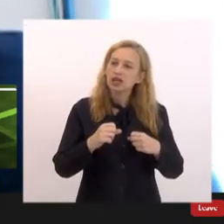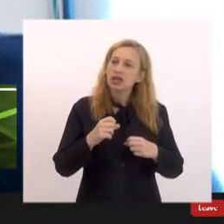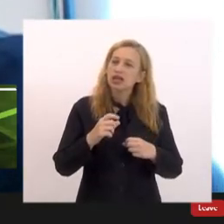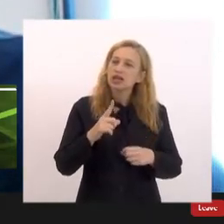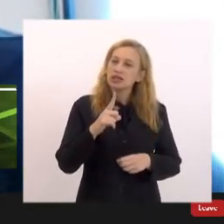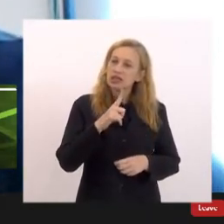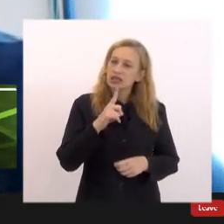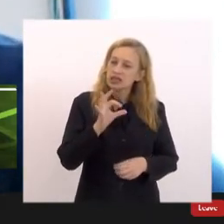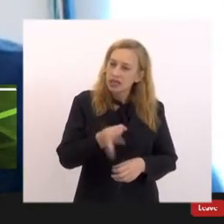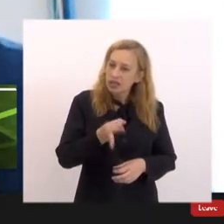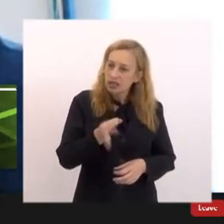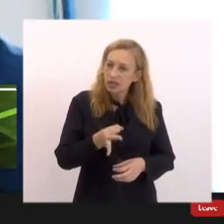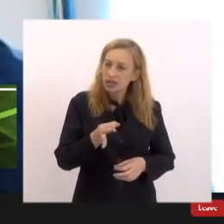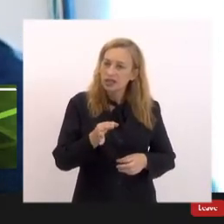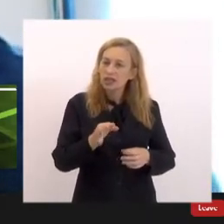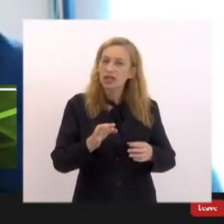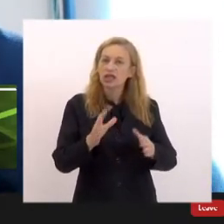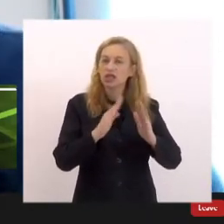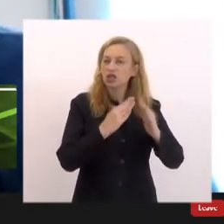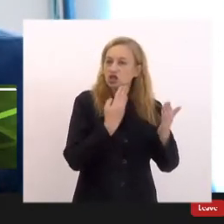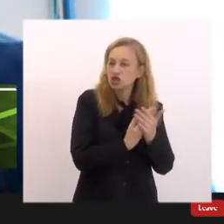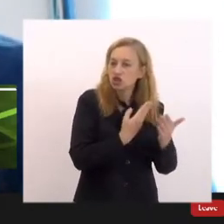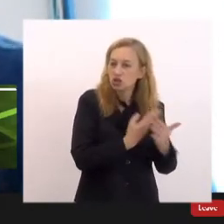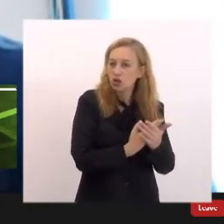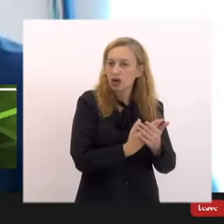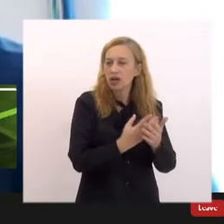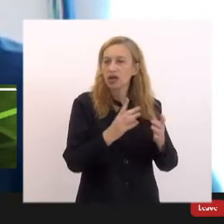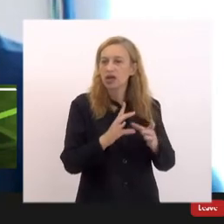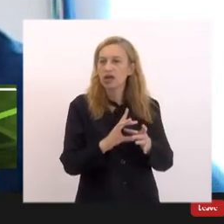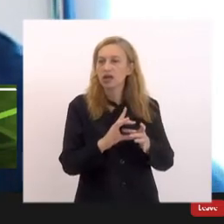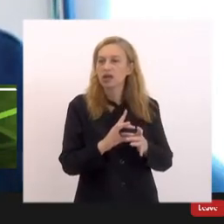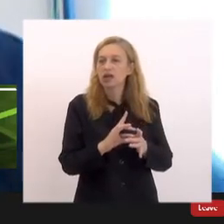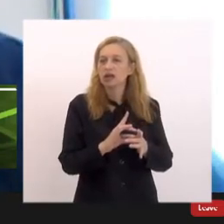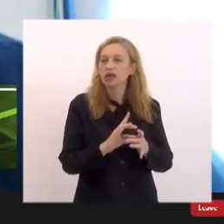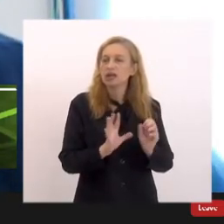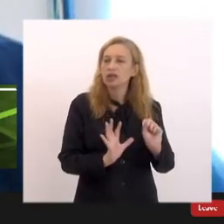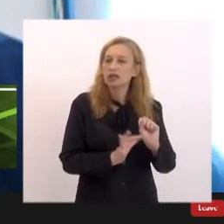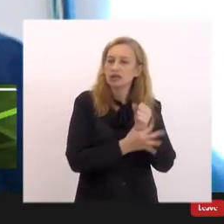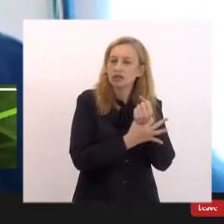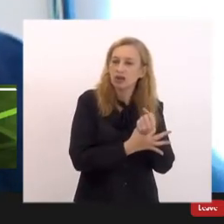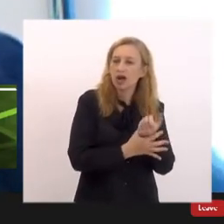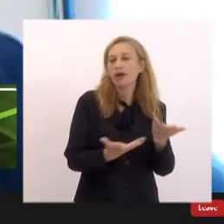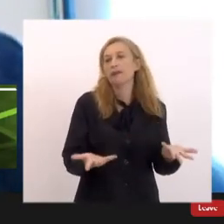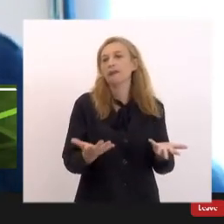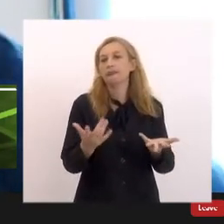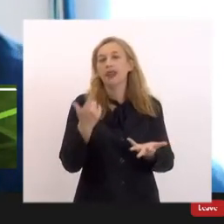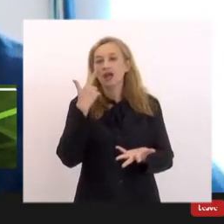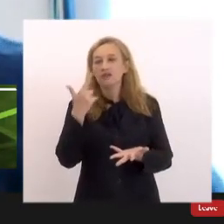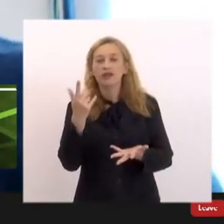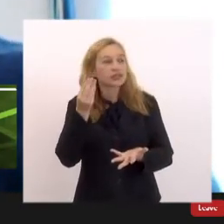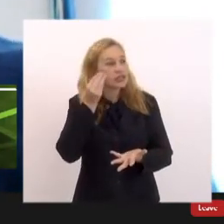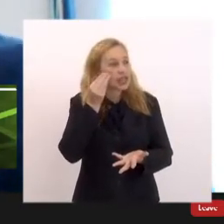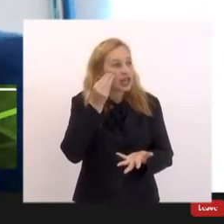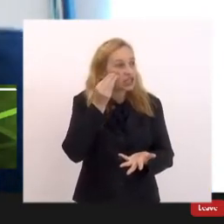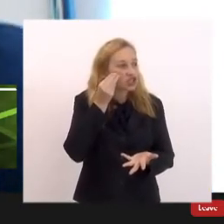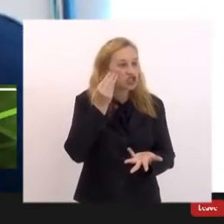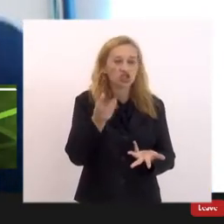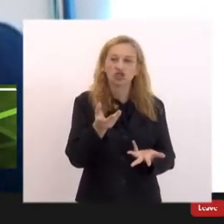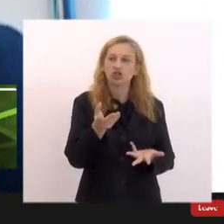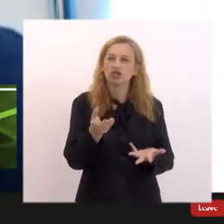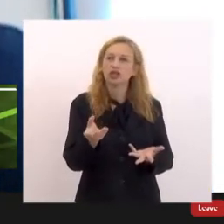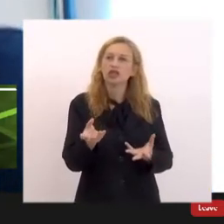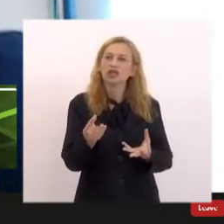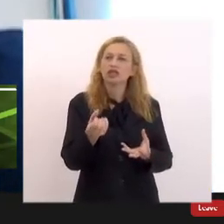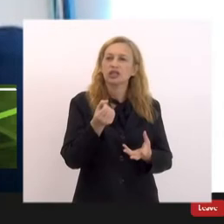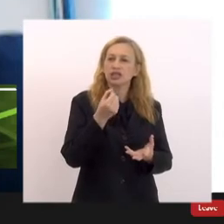SEDUC autorizando os diretores a terem contratos com farmácias para fazer o teste do antígeno. A